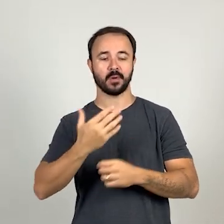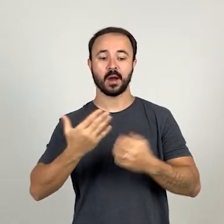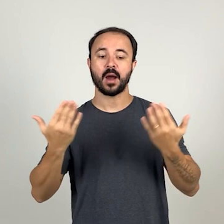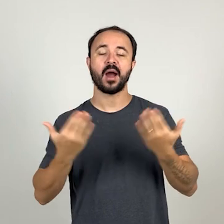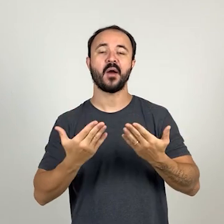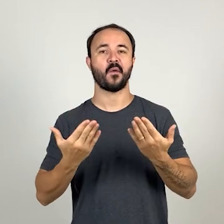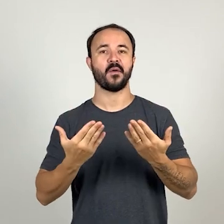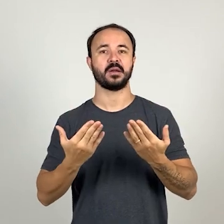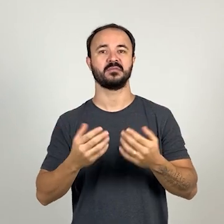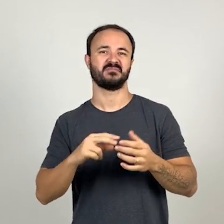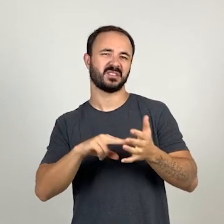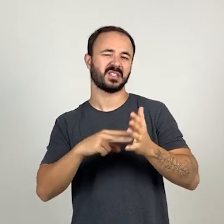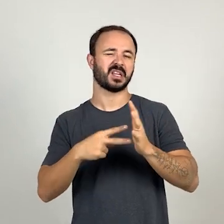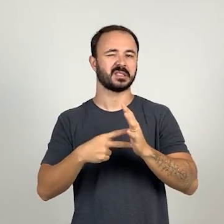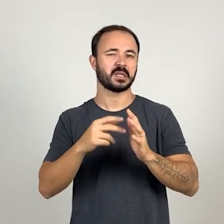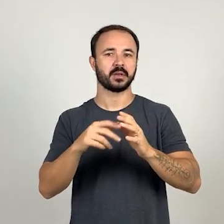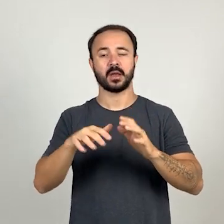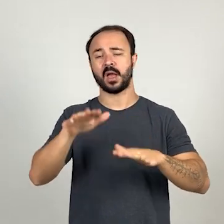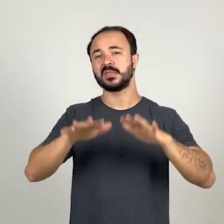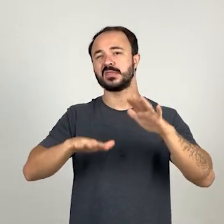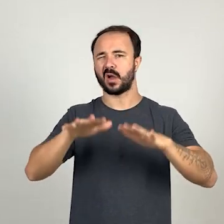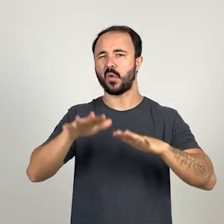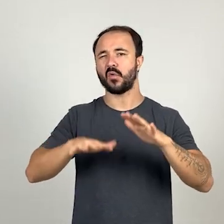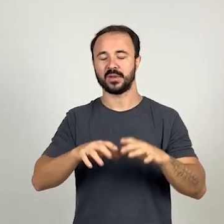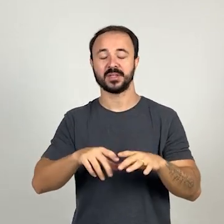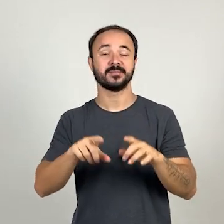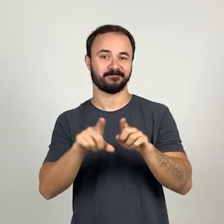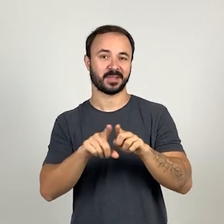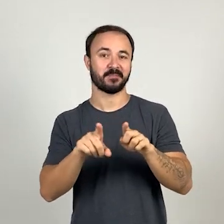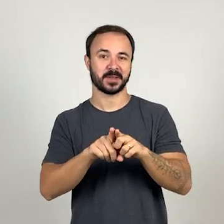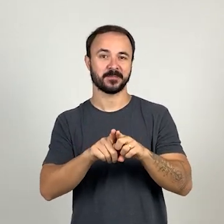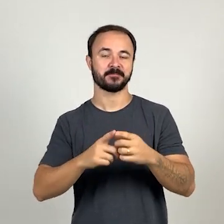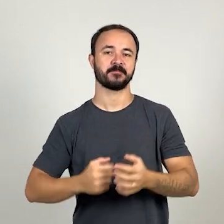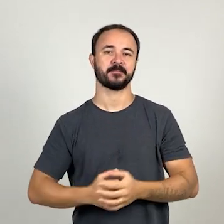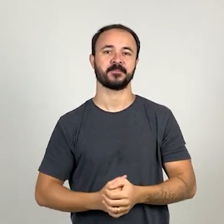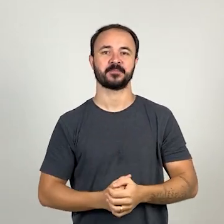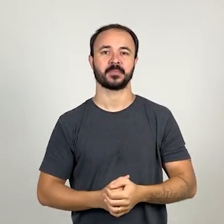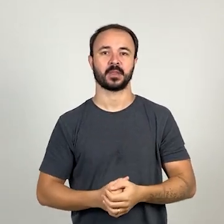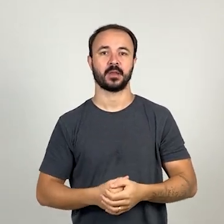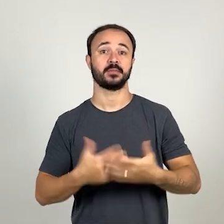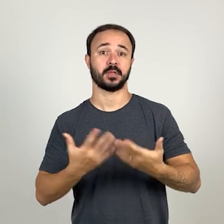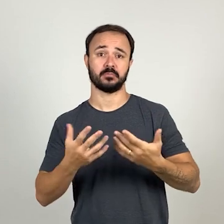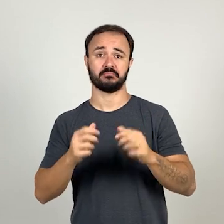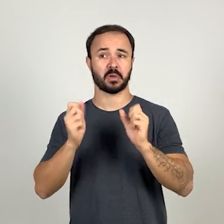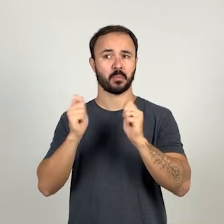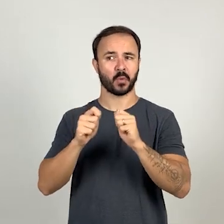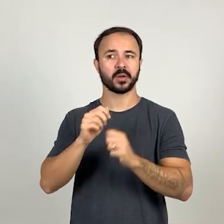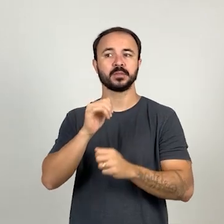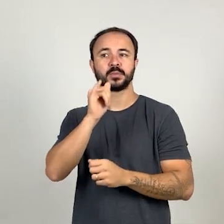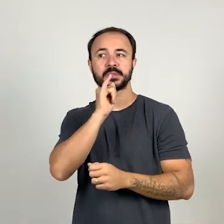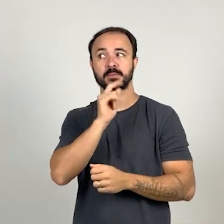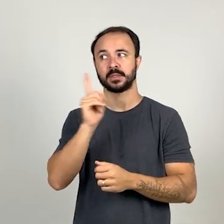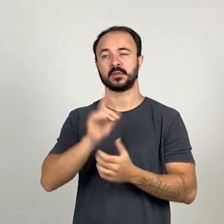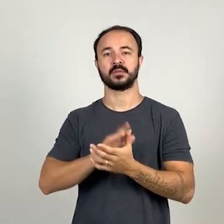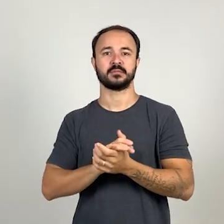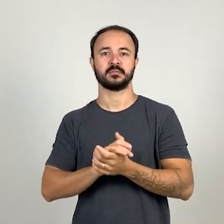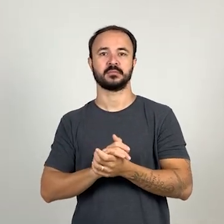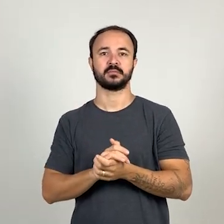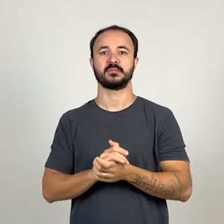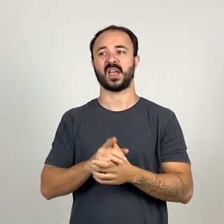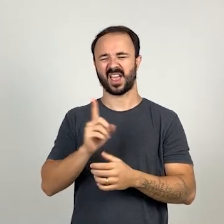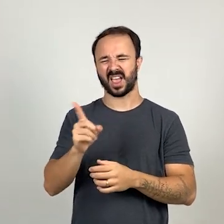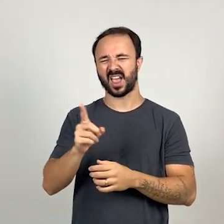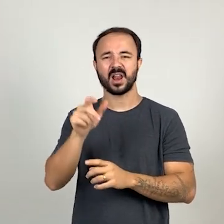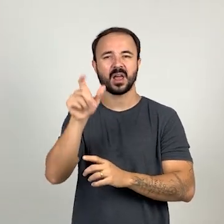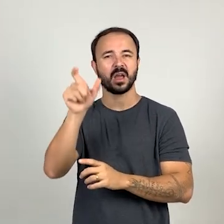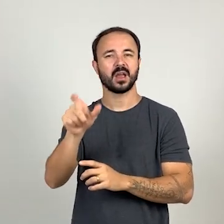talvez. She might have come to the party. Então, eu posso colocar a palavra talvez na hora da tradução. Ela talvez poderia ter vindo à